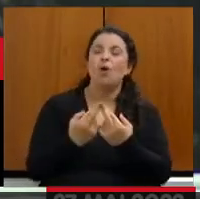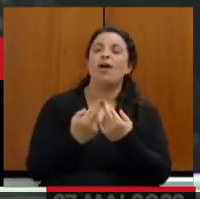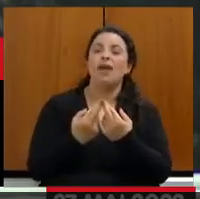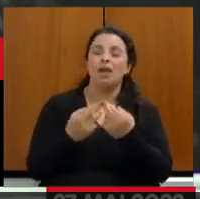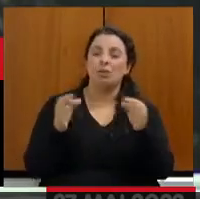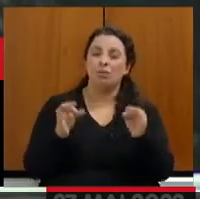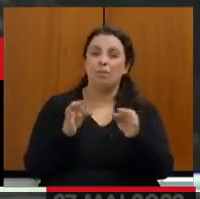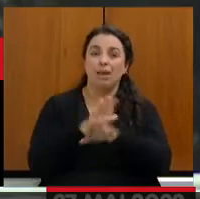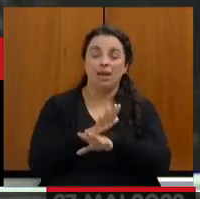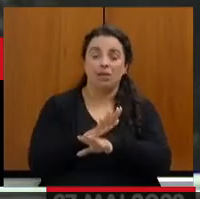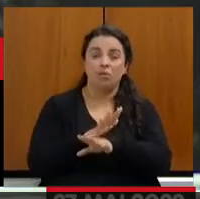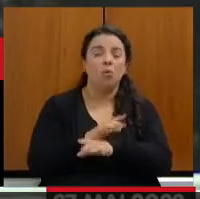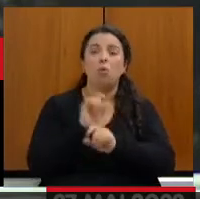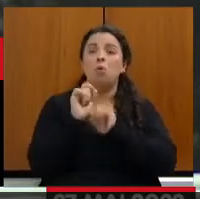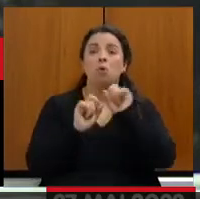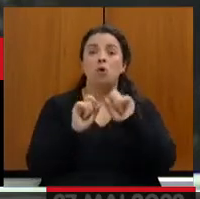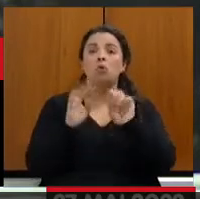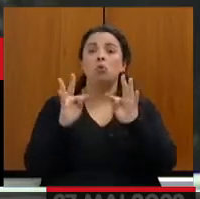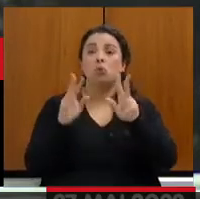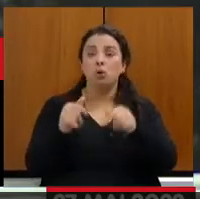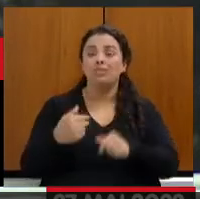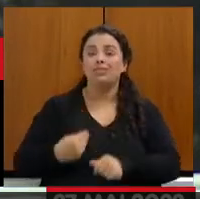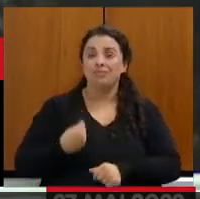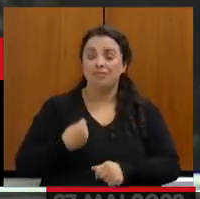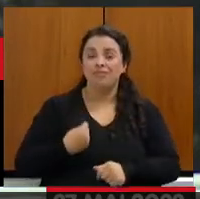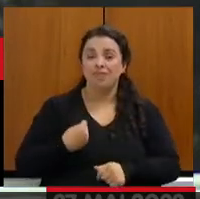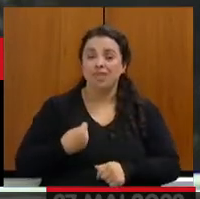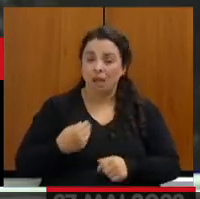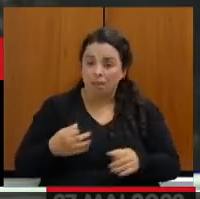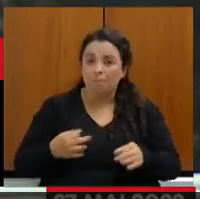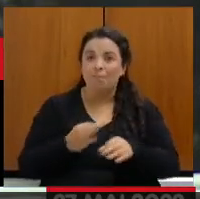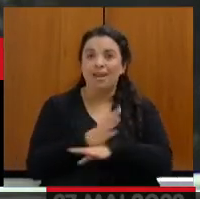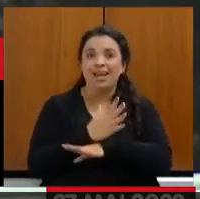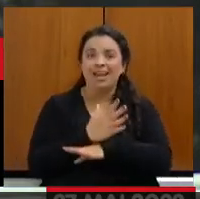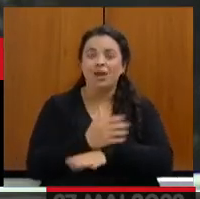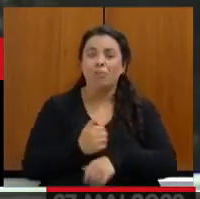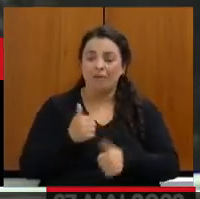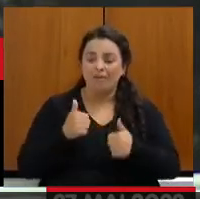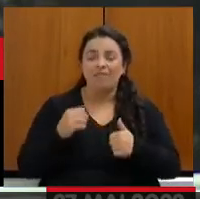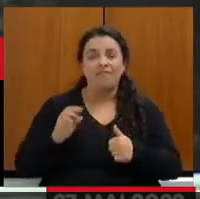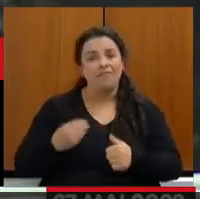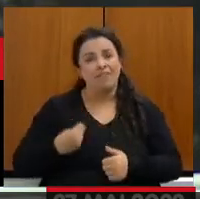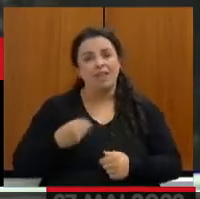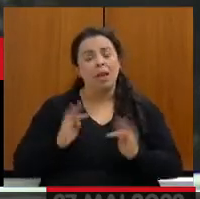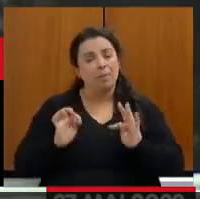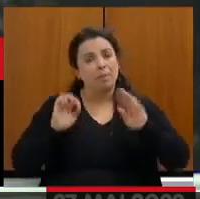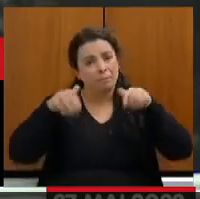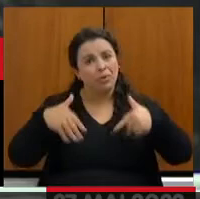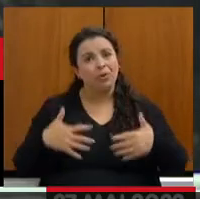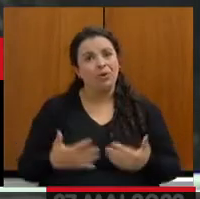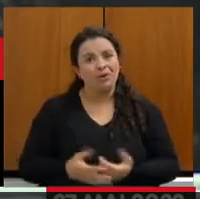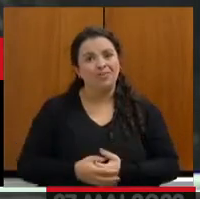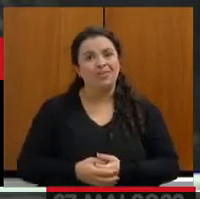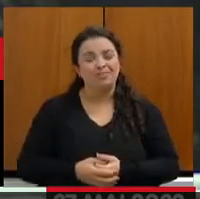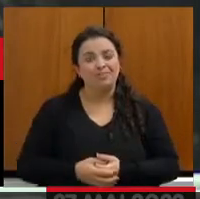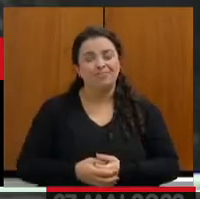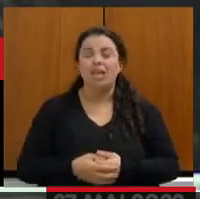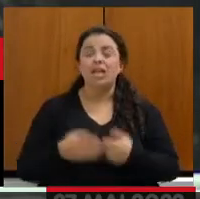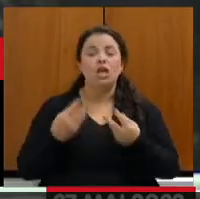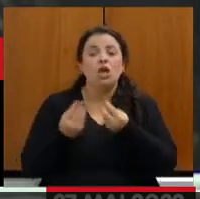em abundância não qualquer vida todos e uma vida em abundância E isso se